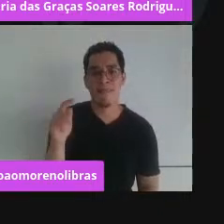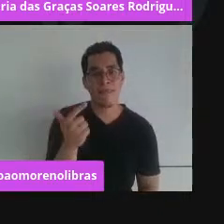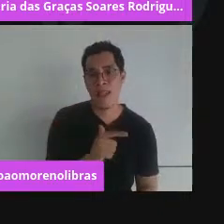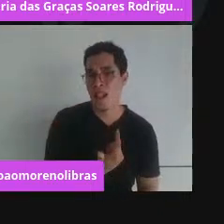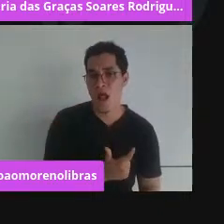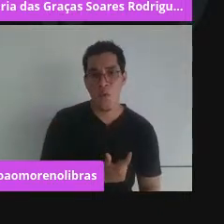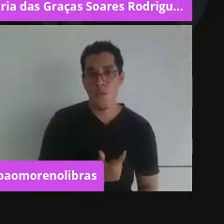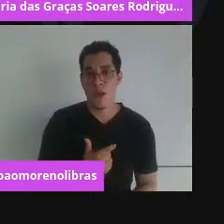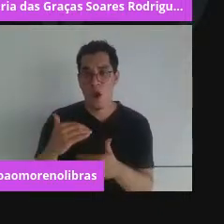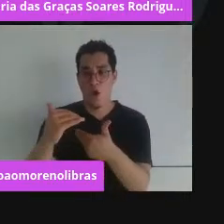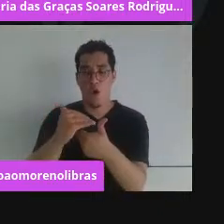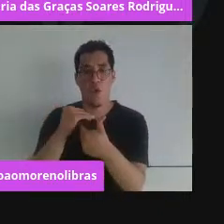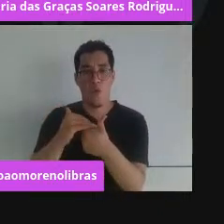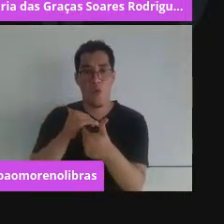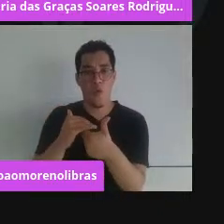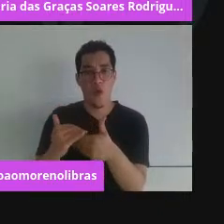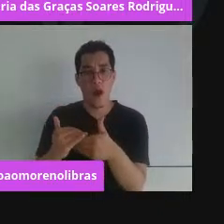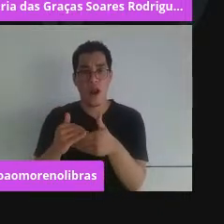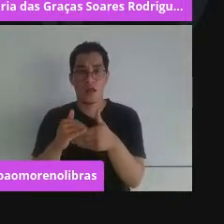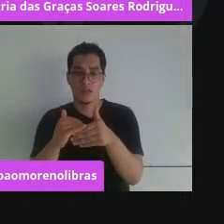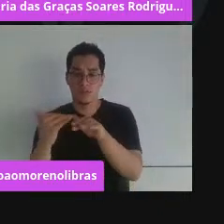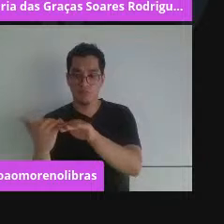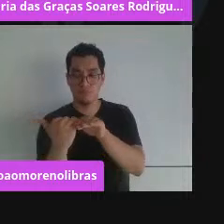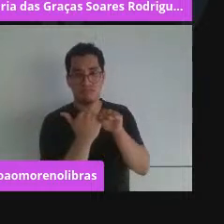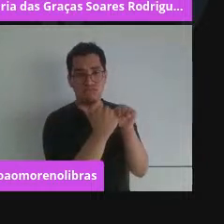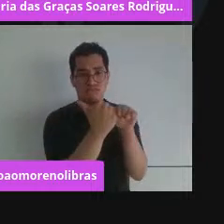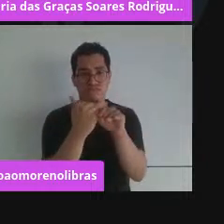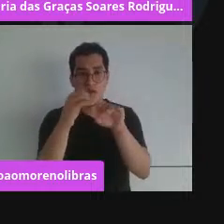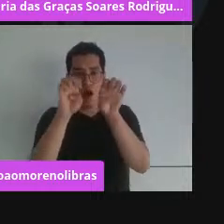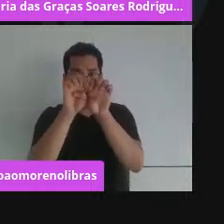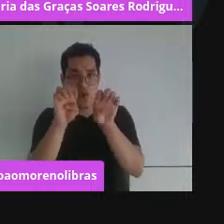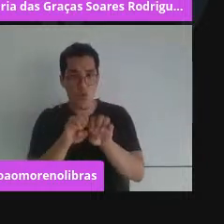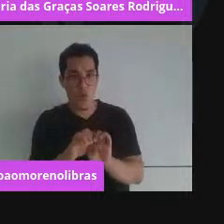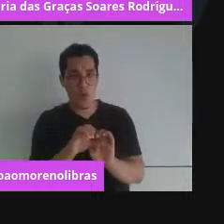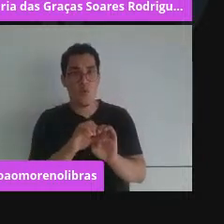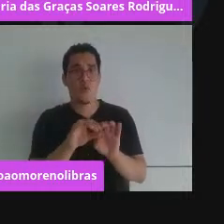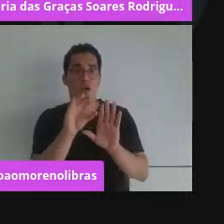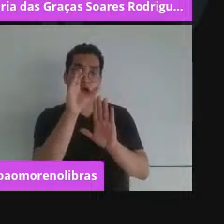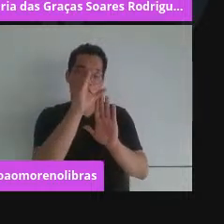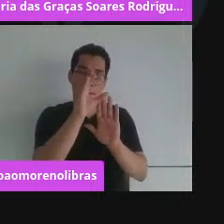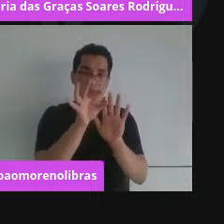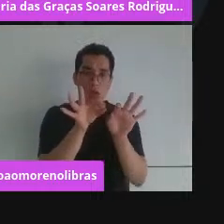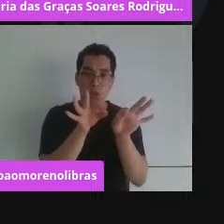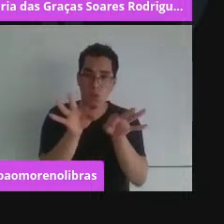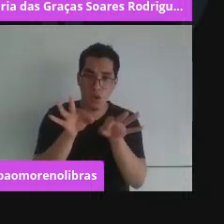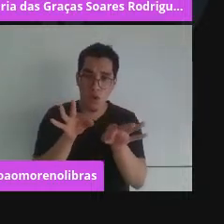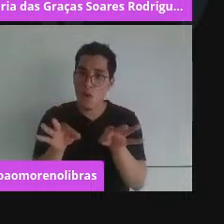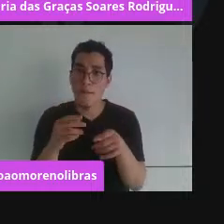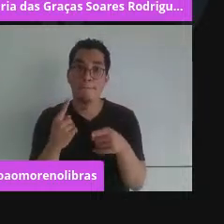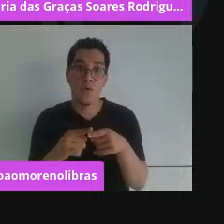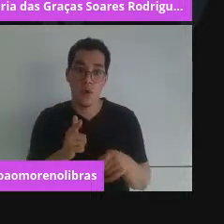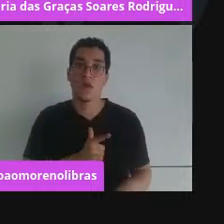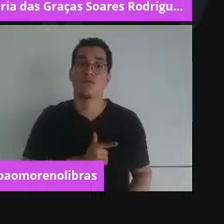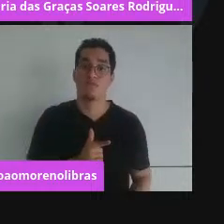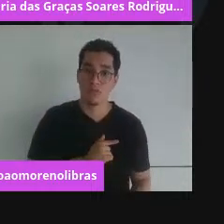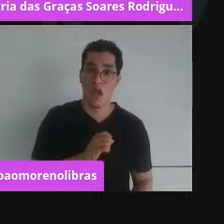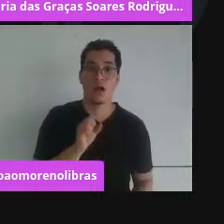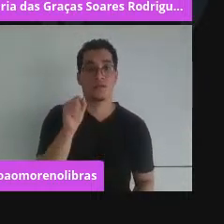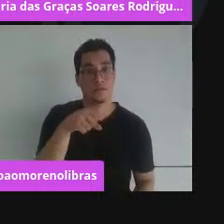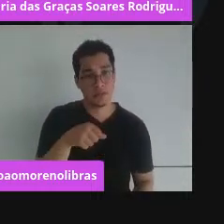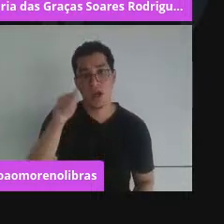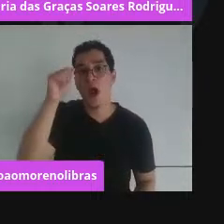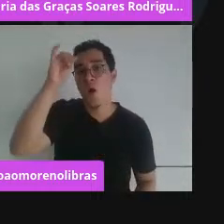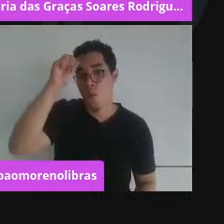A exemplo de como alguns organizadores de coletâneas procedem. Isso posto, vou